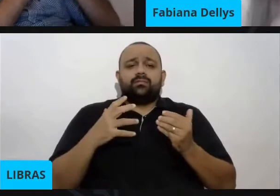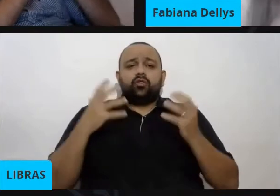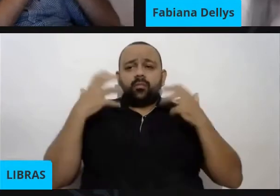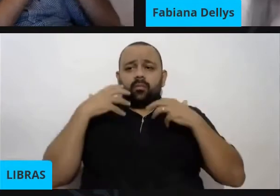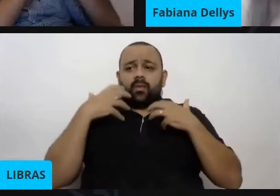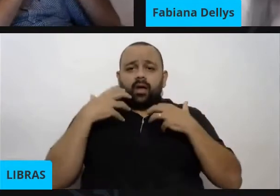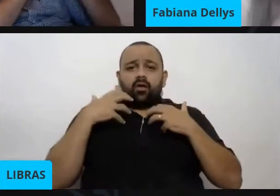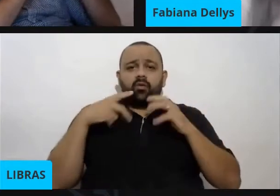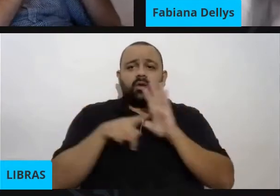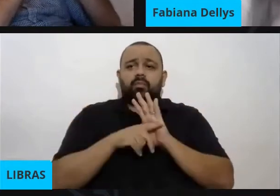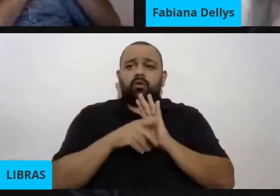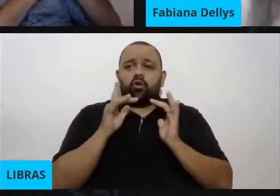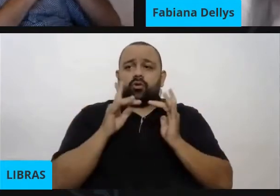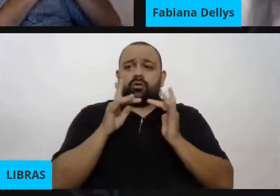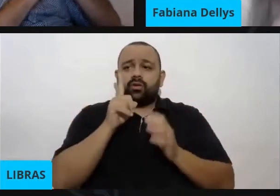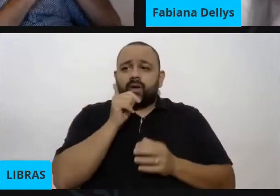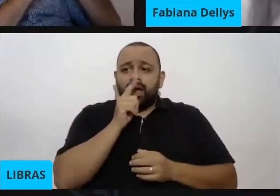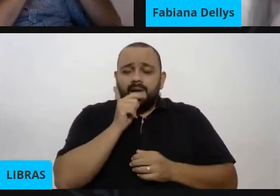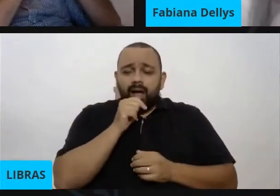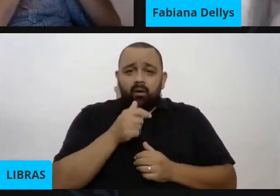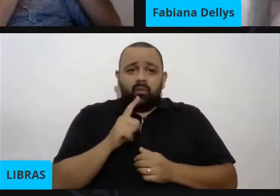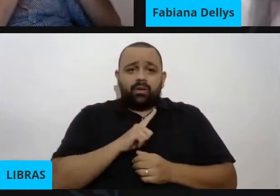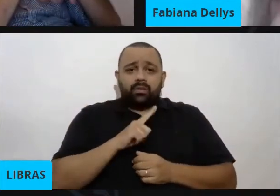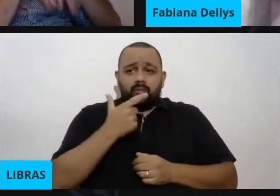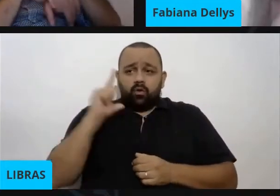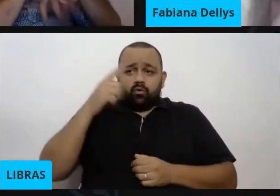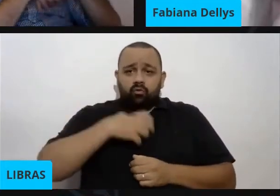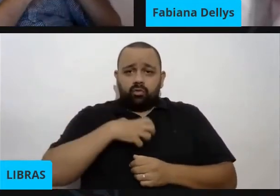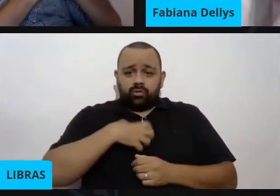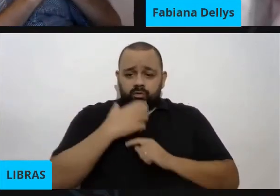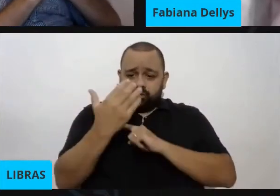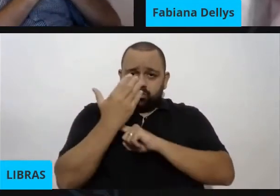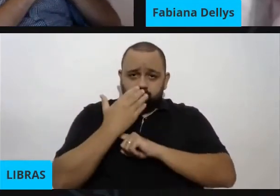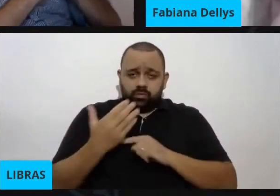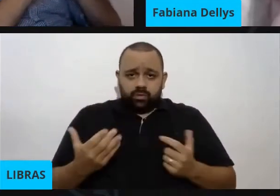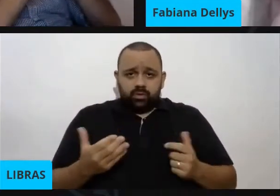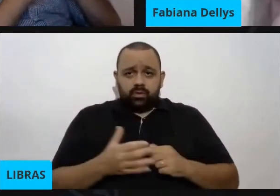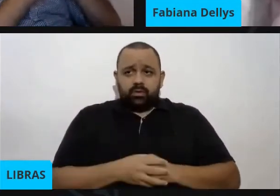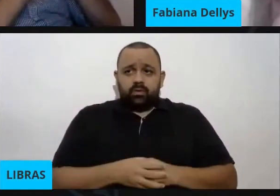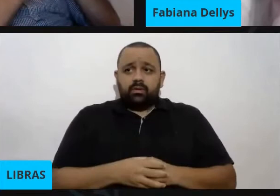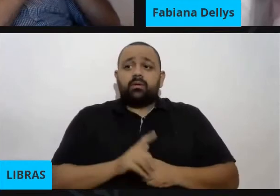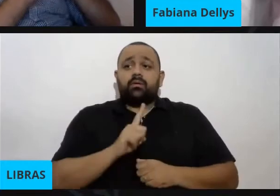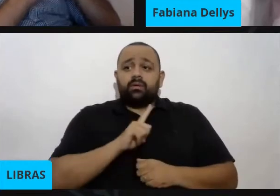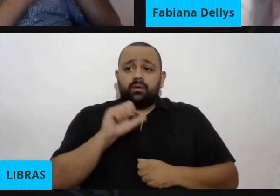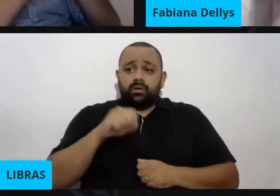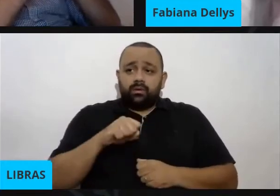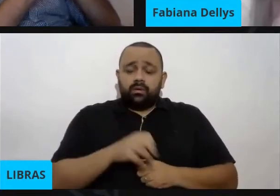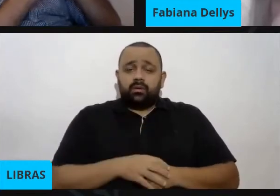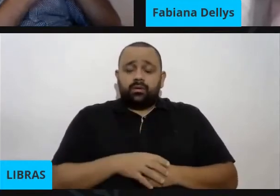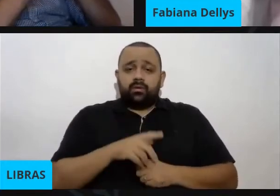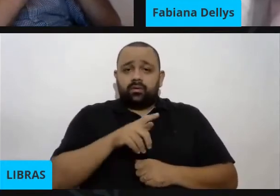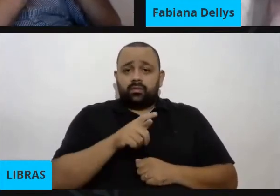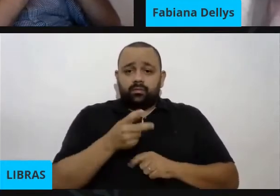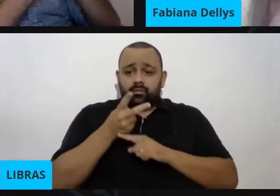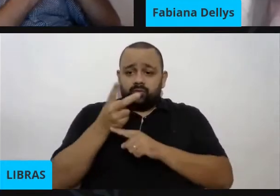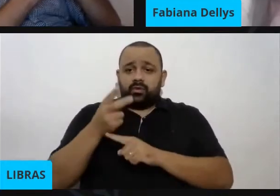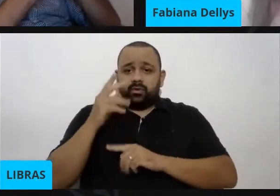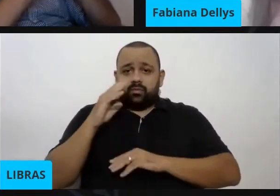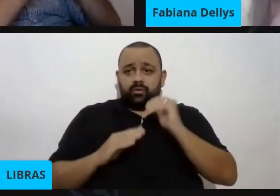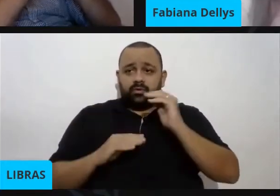com a água. Teria algum método para nos ajudar? Tem. Busque o pessoal que trabalha com